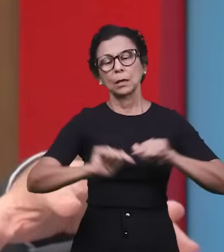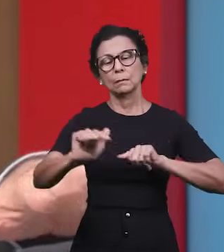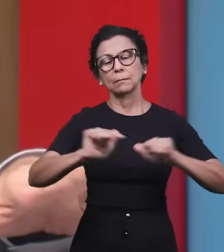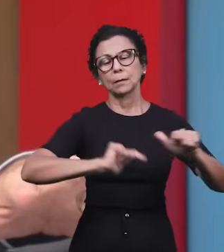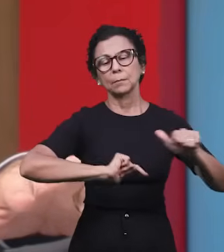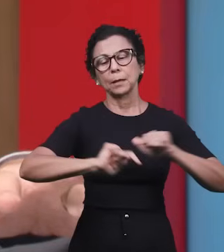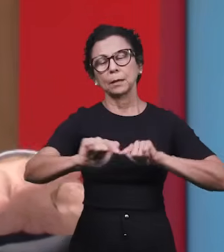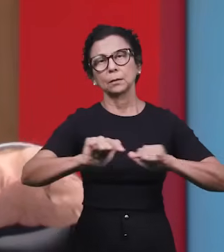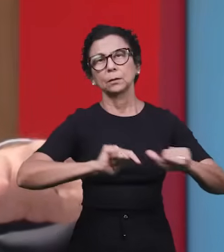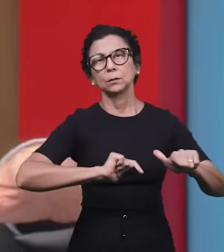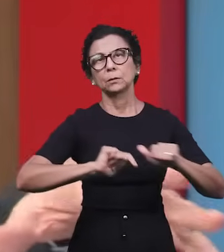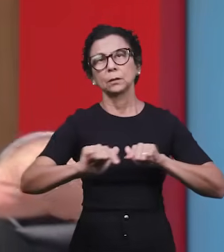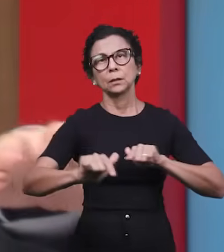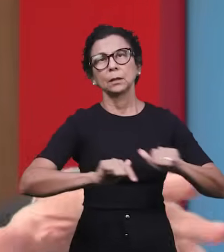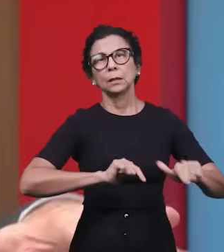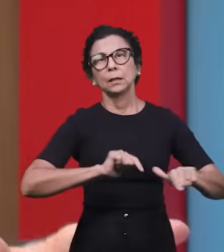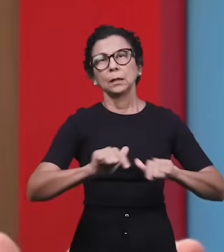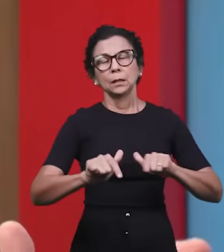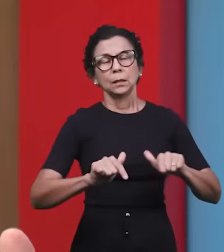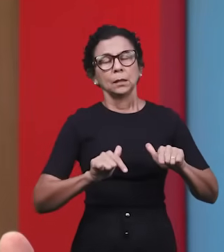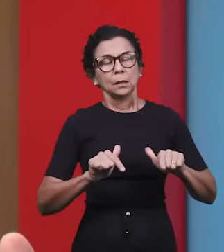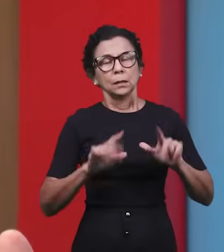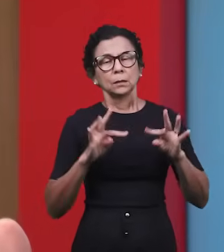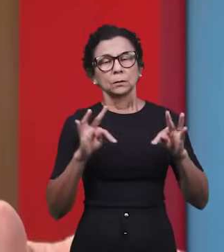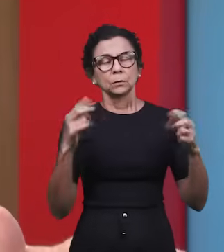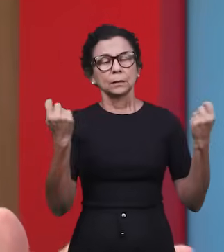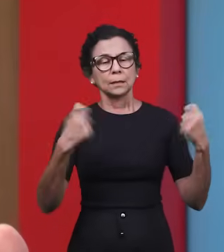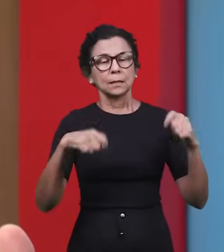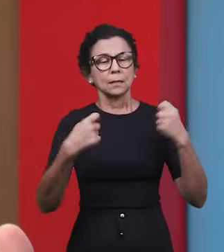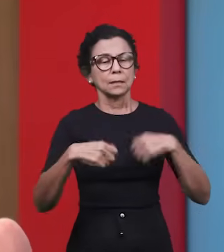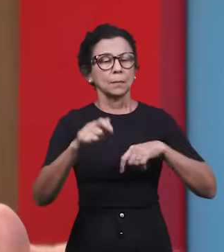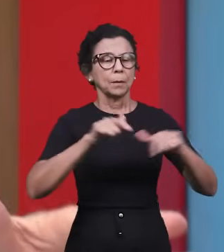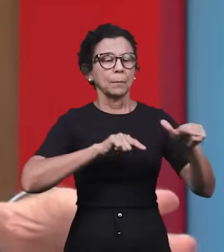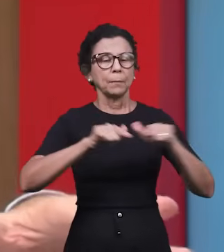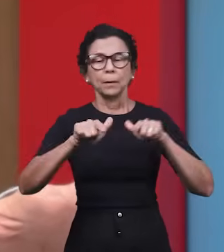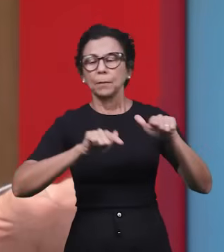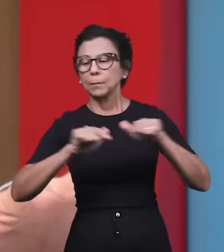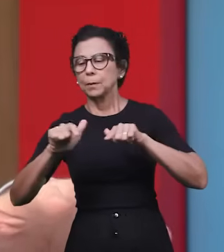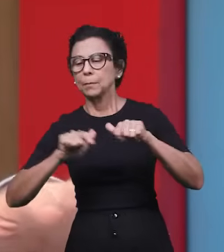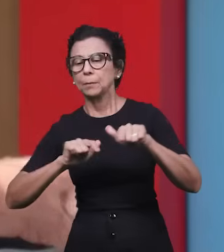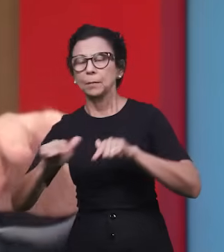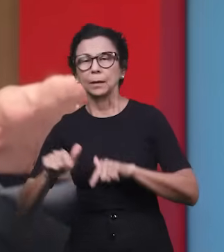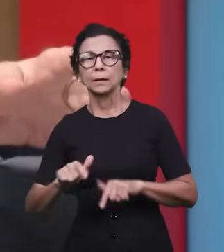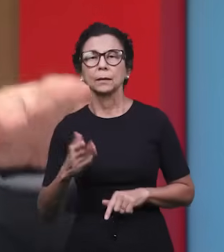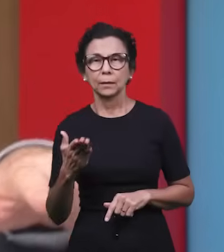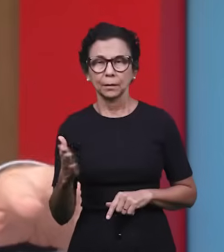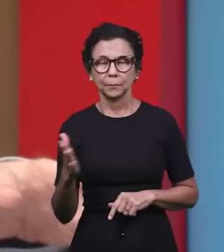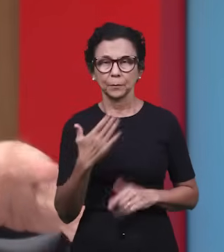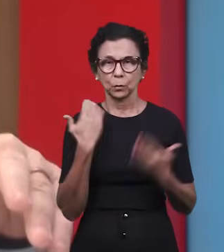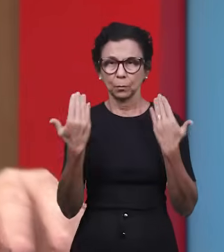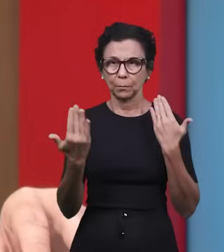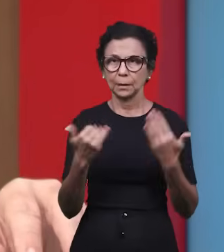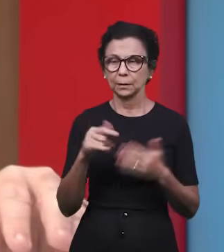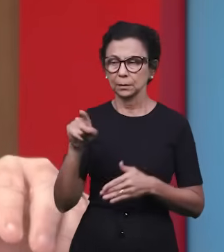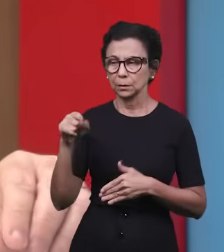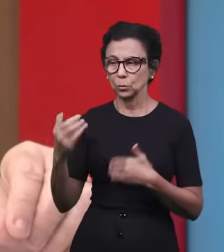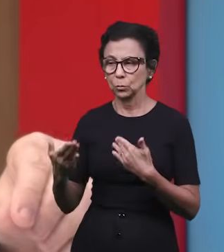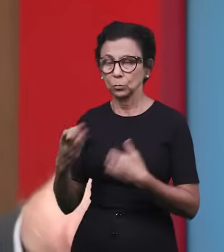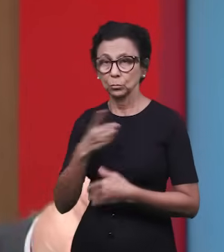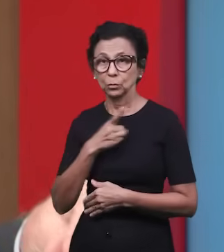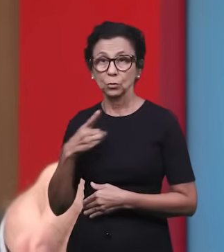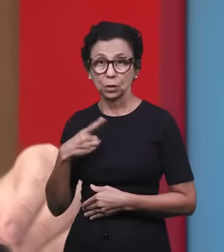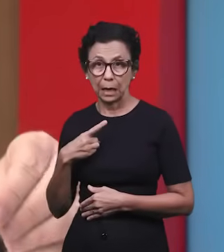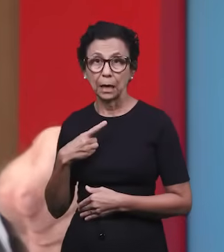atuação ali de todas as necessidades. O diácono é aquele que servir no pó é aquele que vê